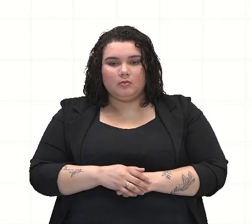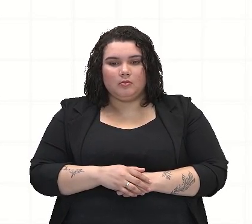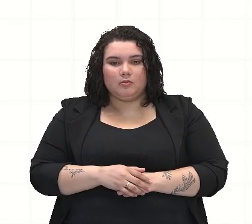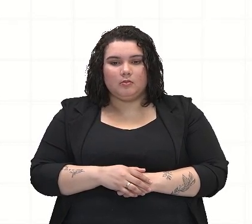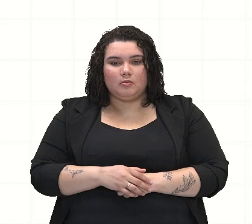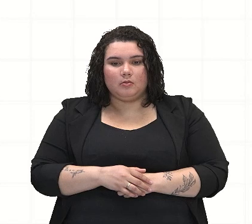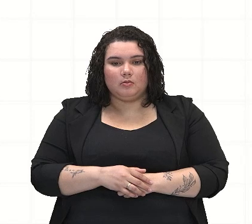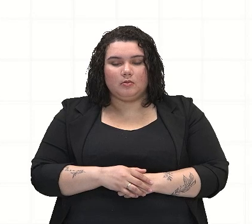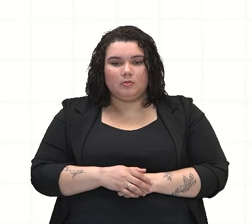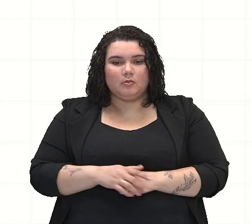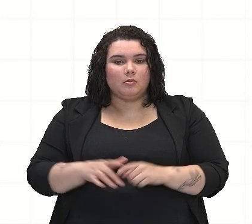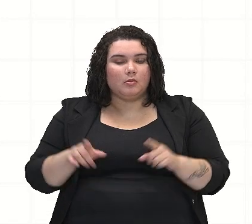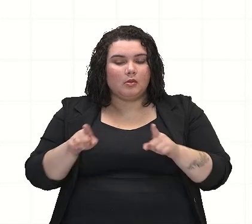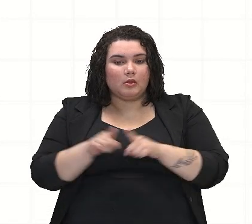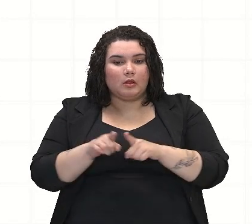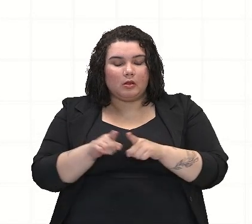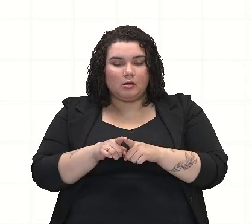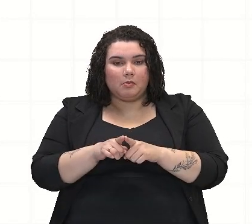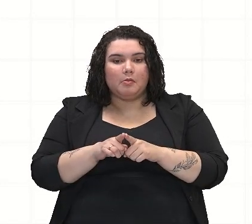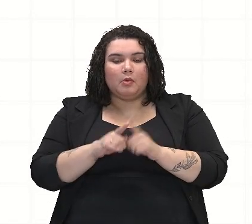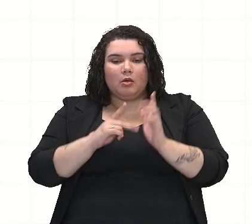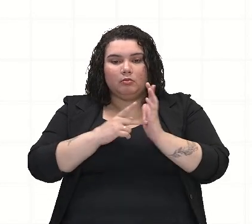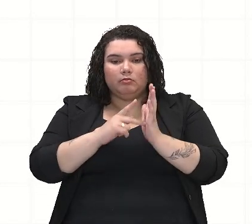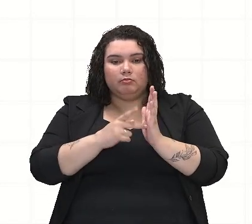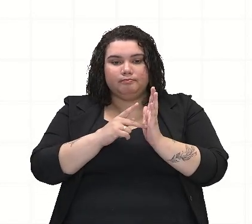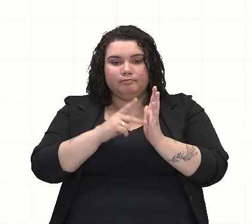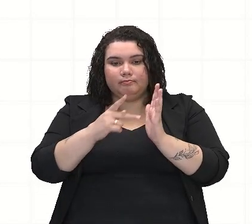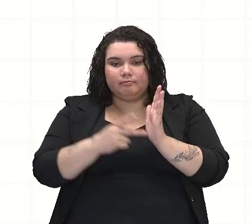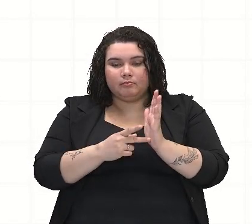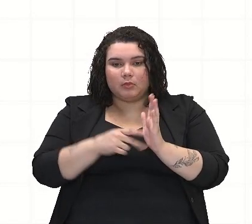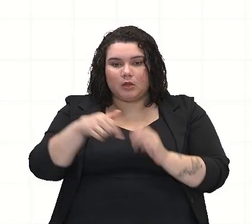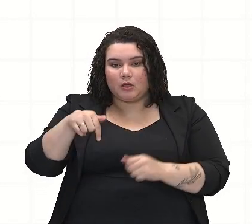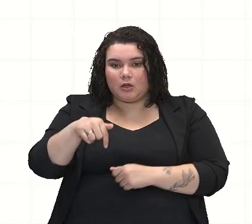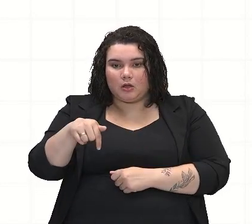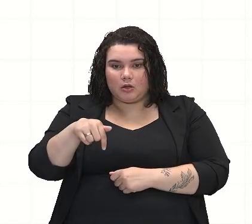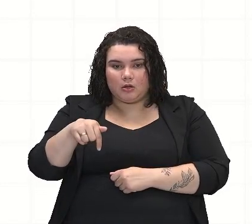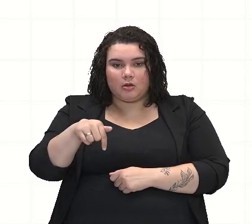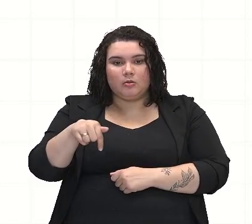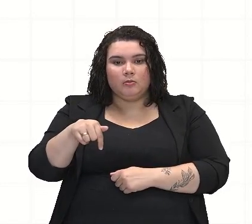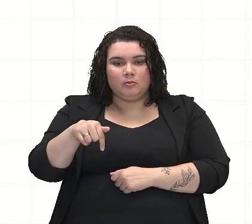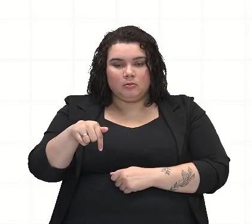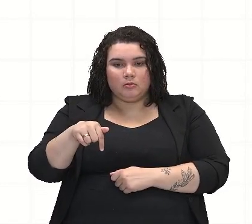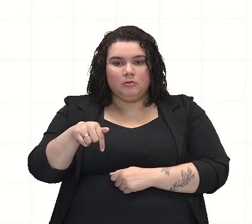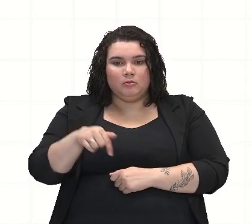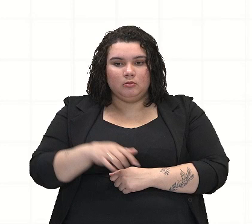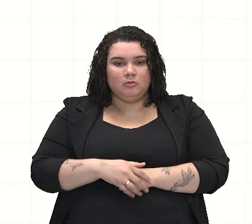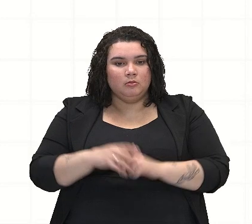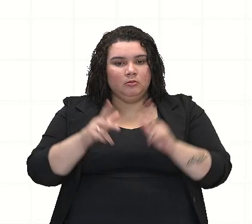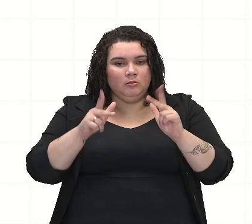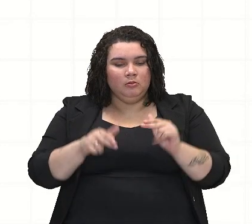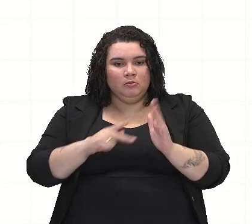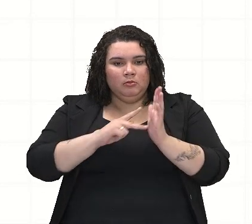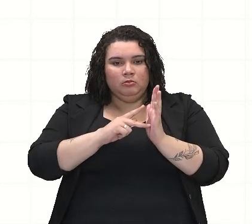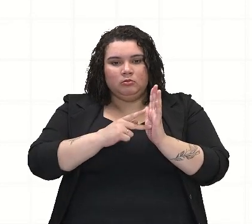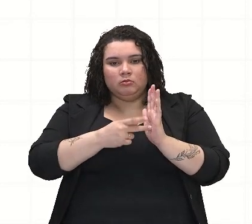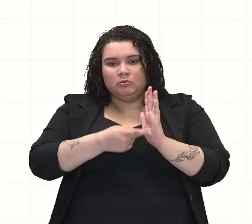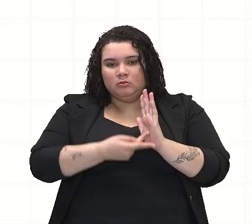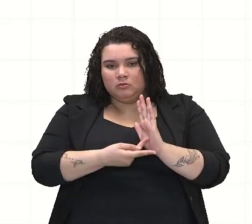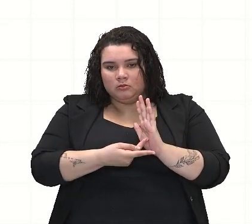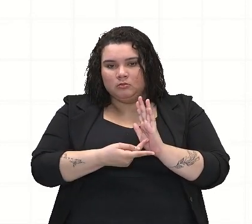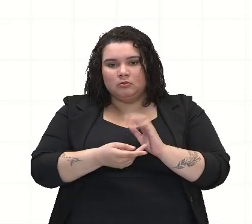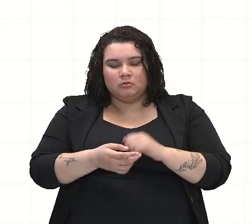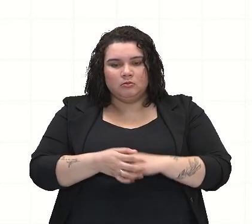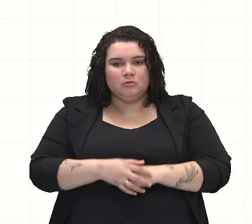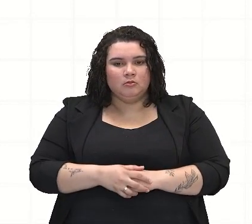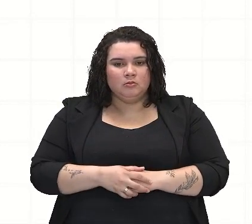traçar aqui em Q, com a mesma abertura. Vejam que nós teremos